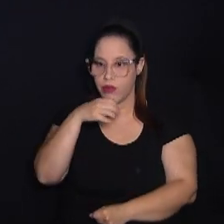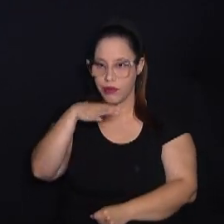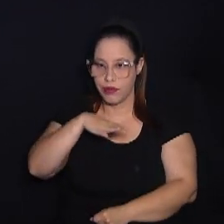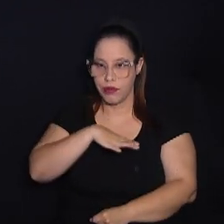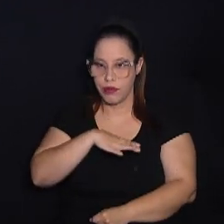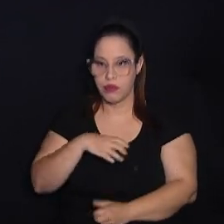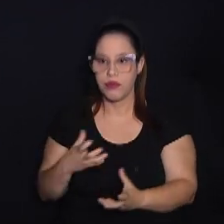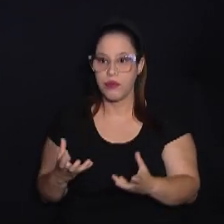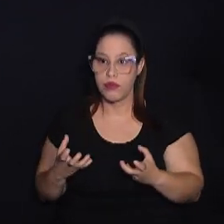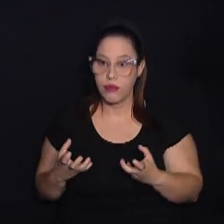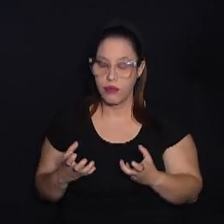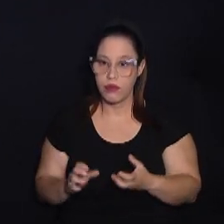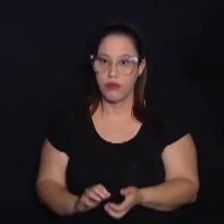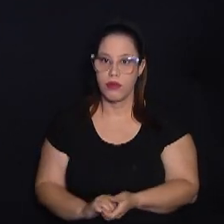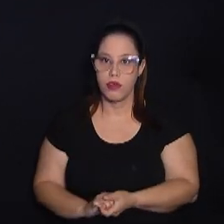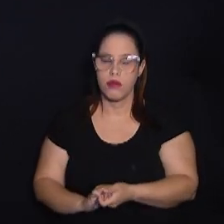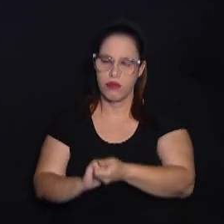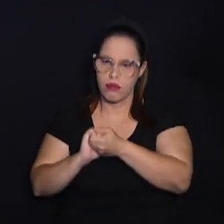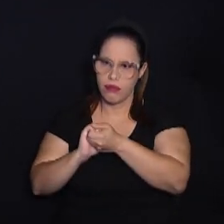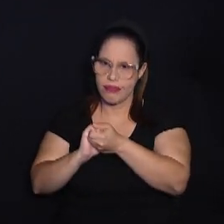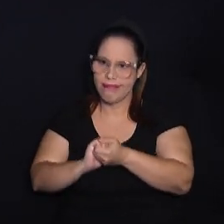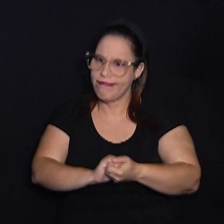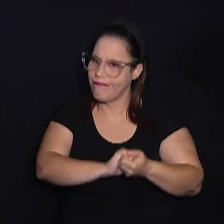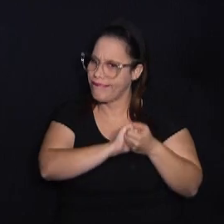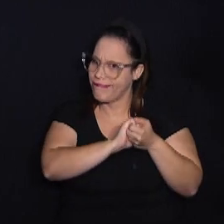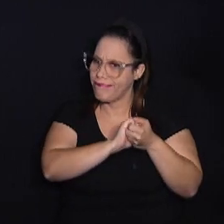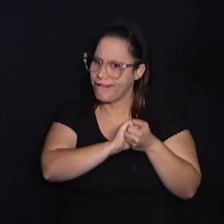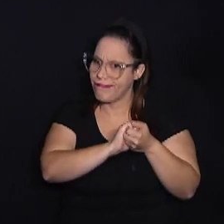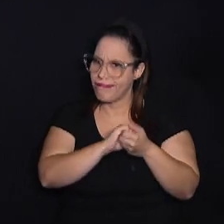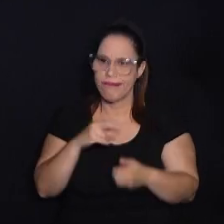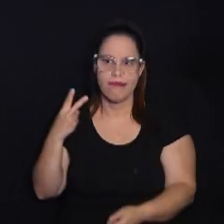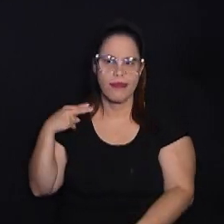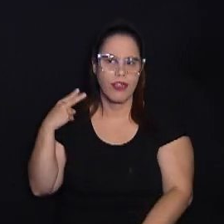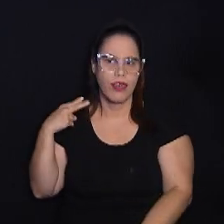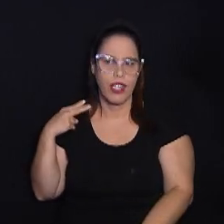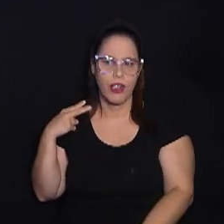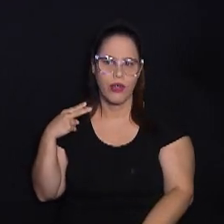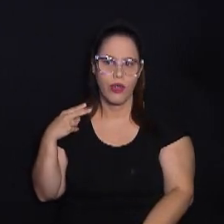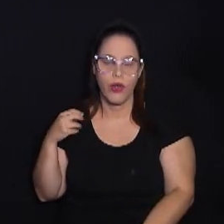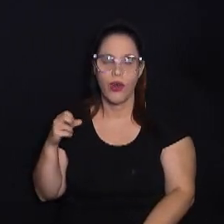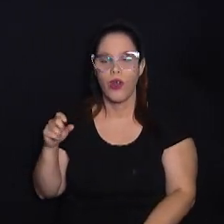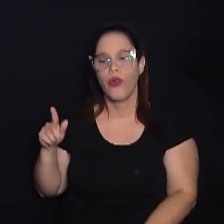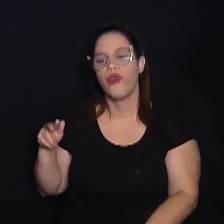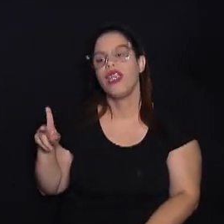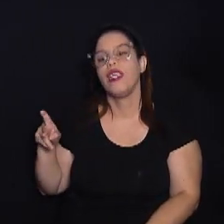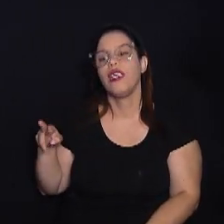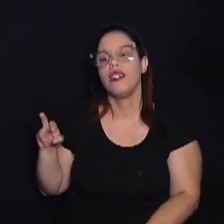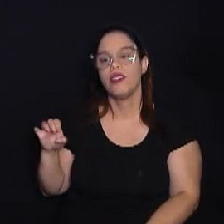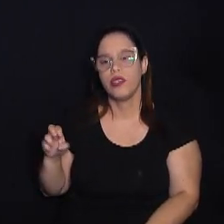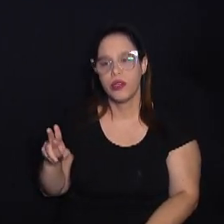Queria também cumprimentar o vereador, ex-vereador Vinícius